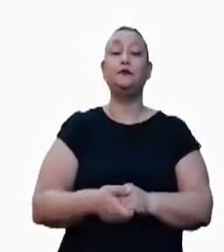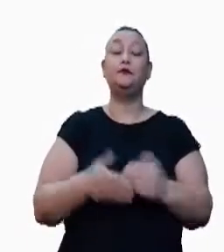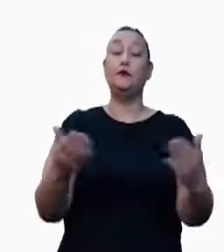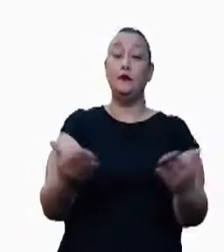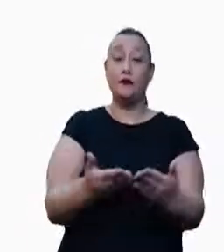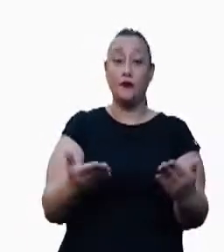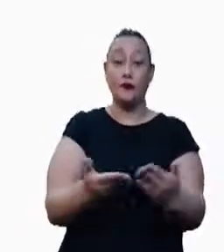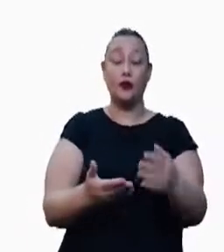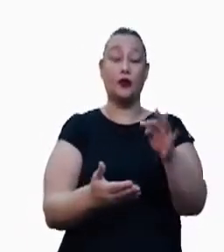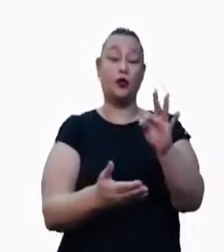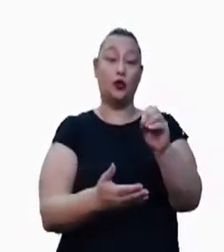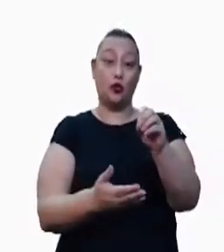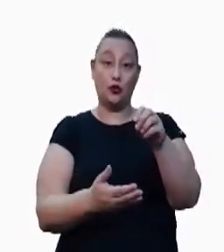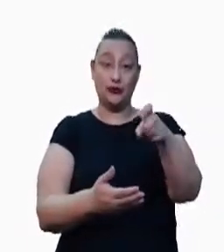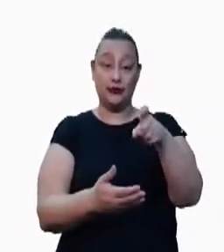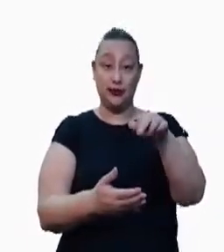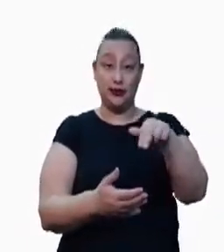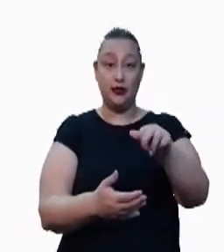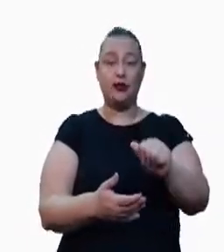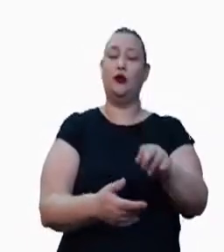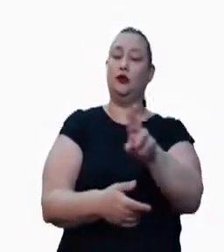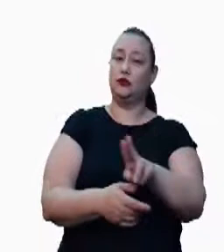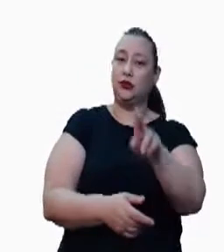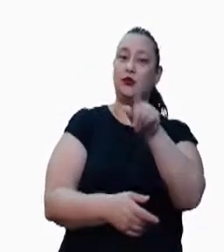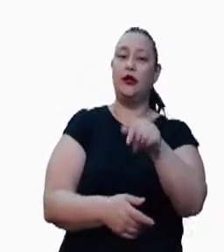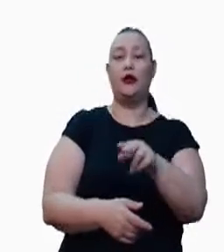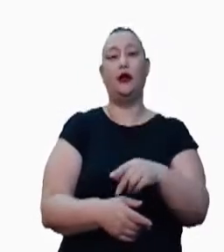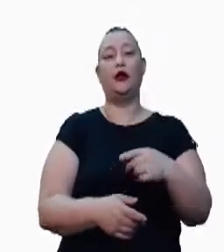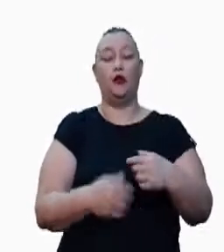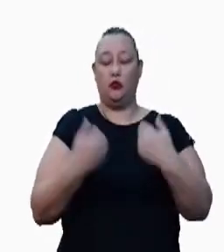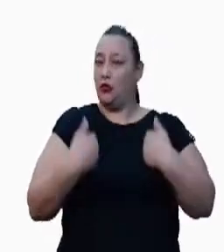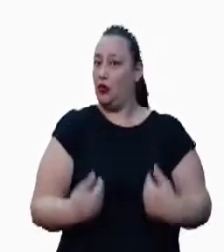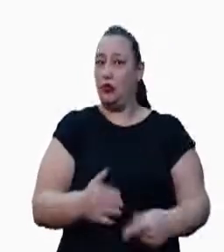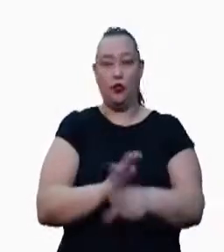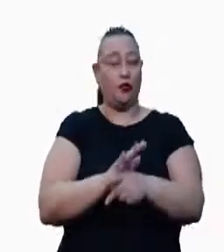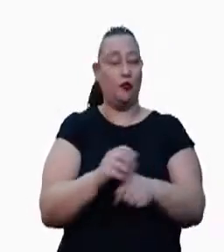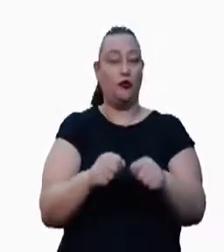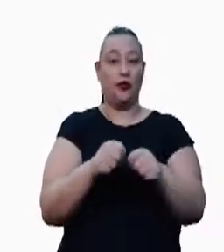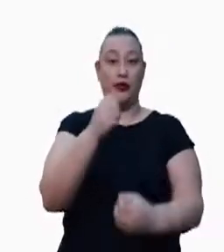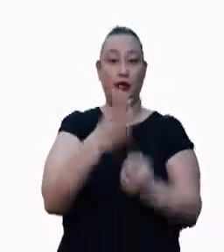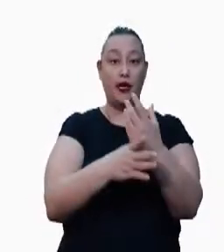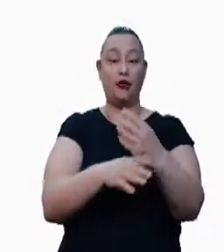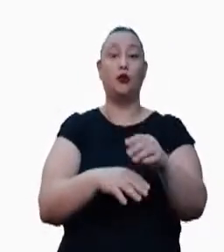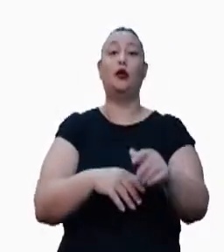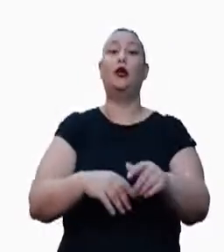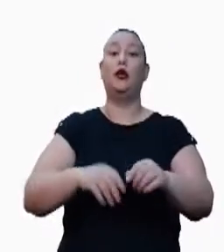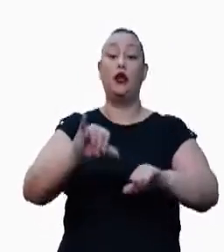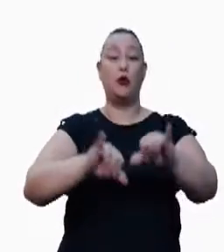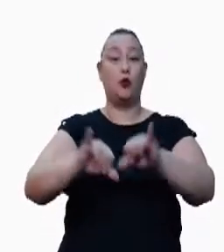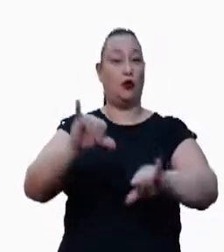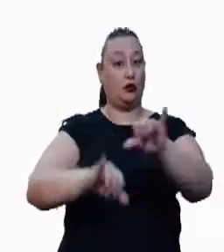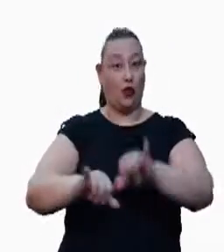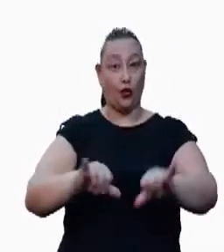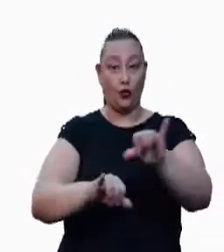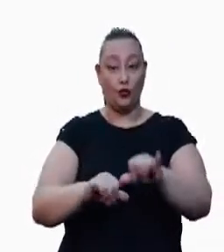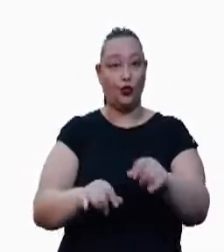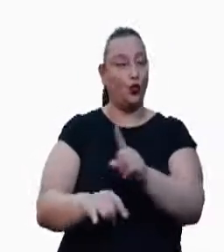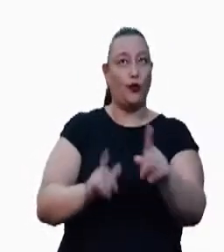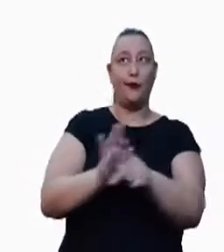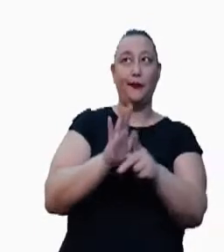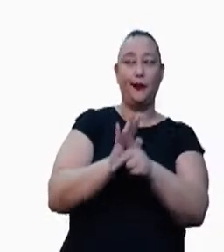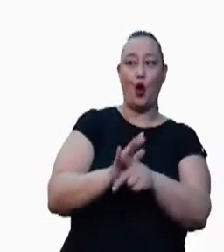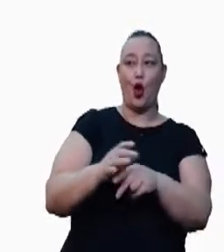Atualmente, a toxina botulínica comercializada, ela é um agente biológico obtido em laboratório. Então, ela não é feita lá pela toxina na